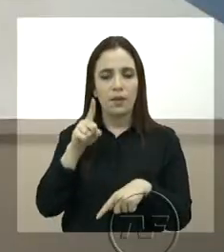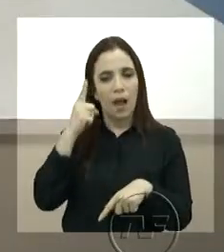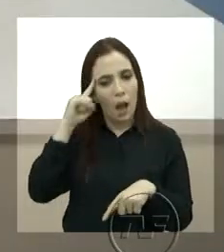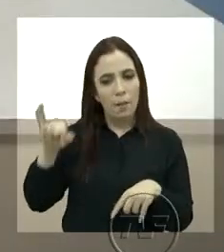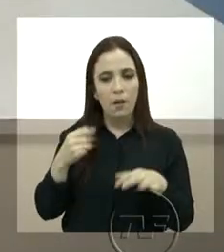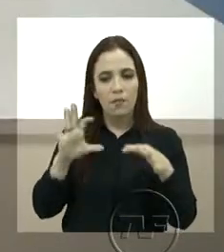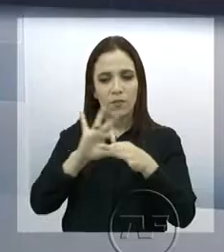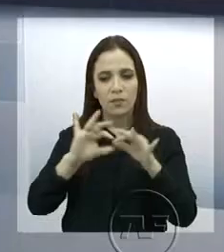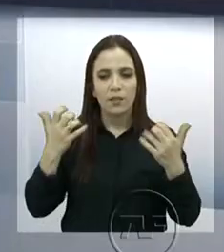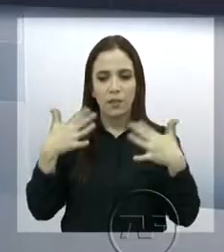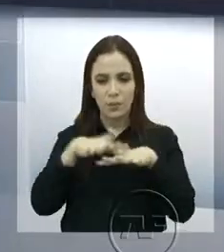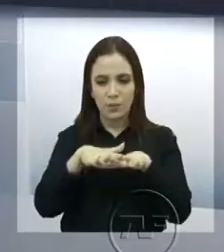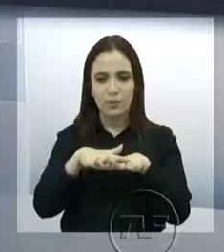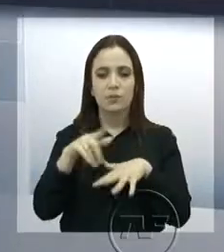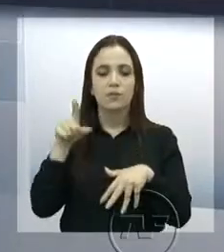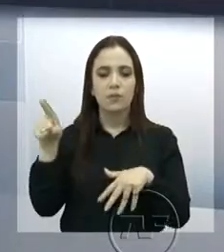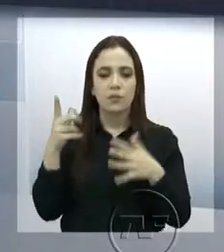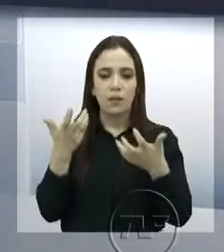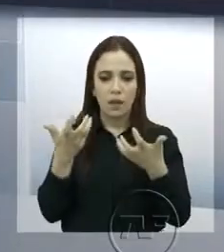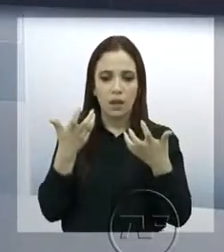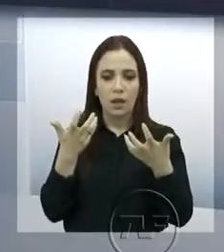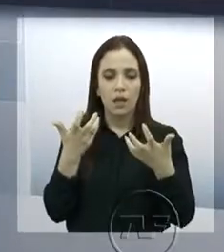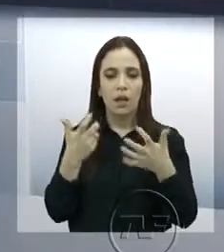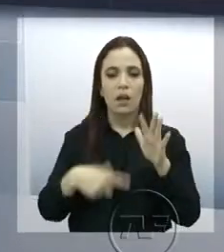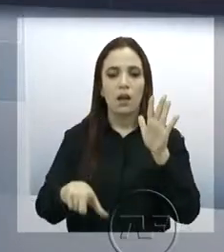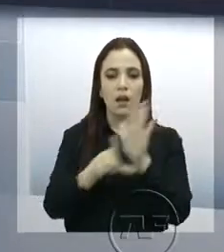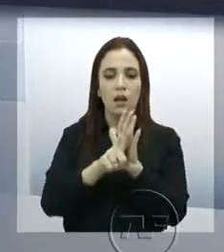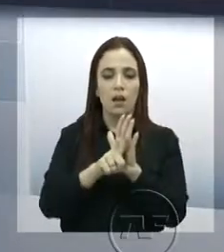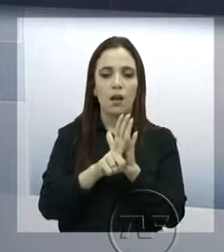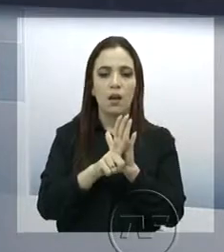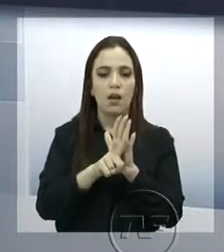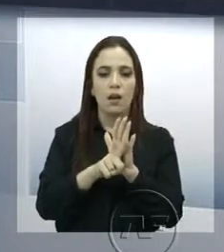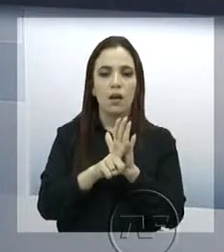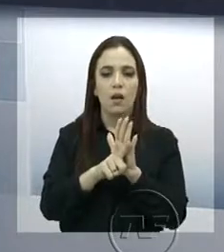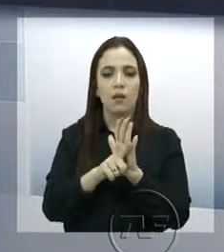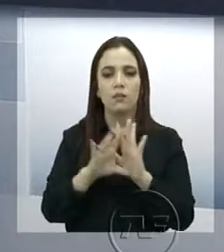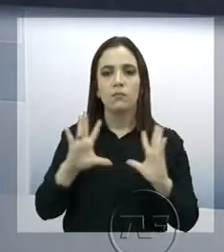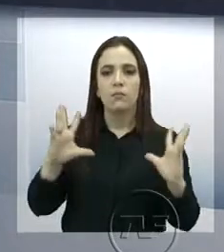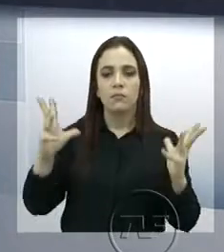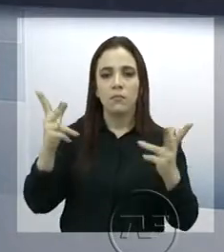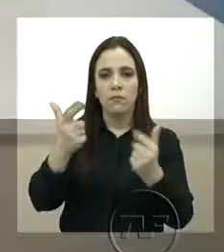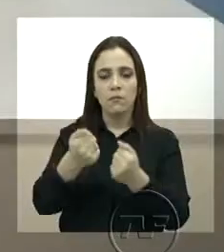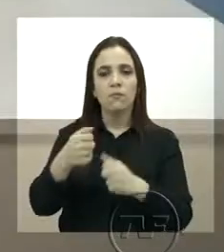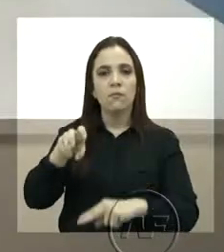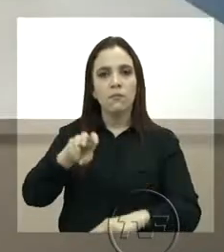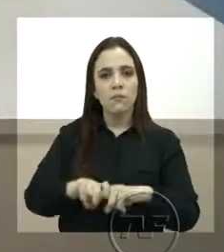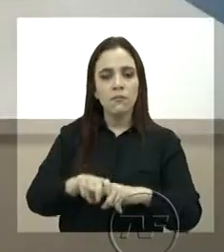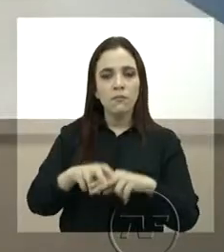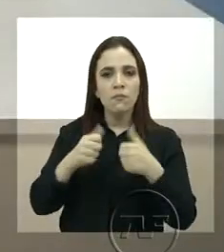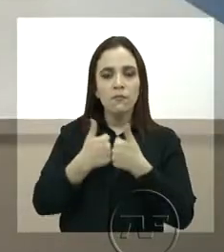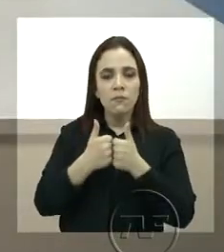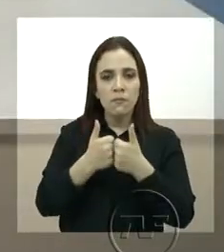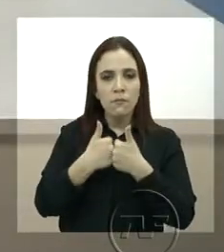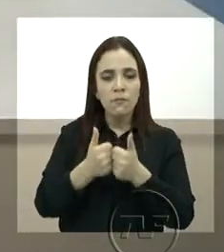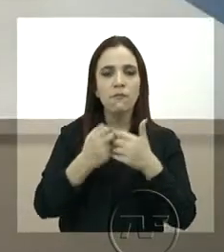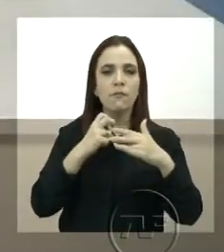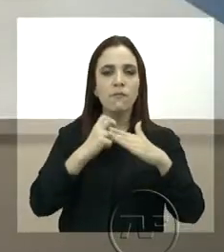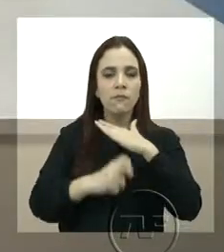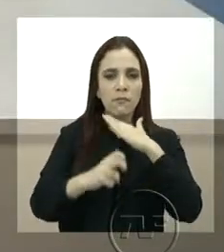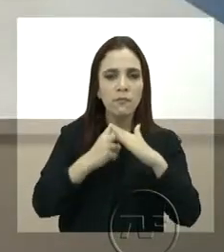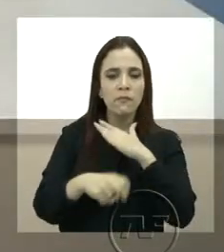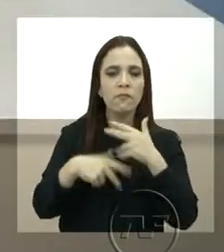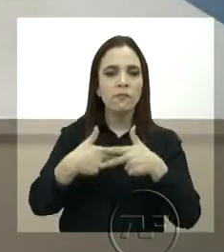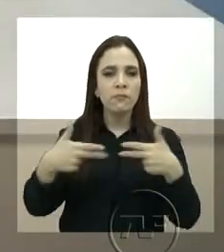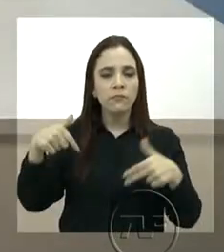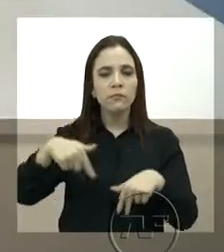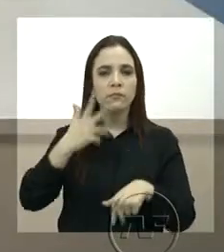pretende normatizar, né, naturalmente por lei, que todos os assentos em transportes coletivos em Fortaleza